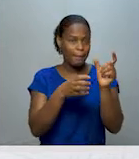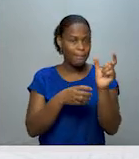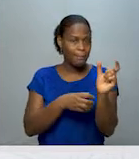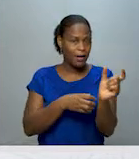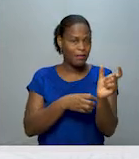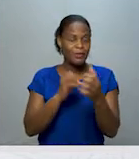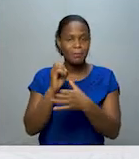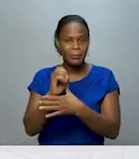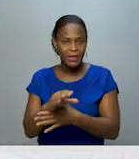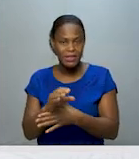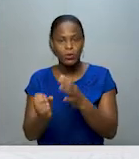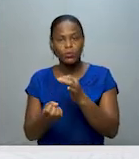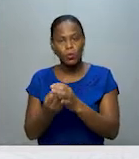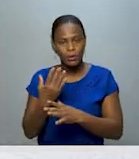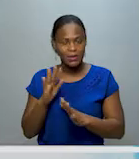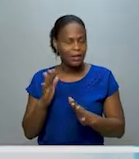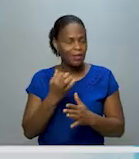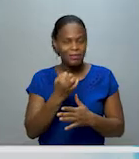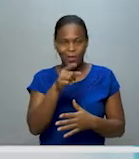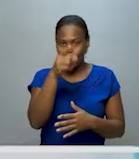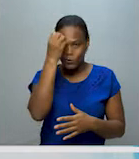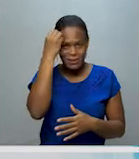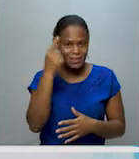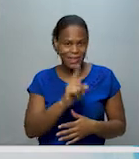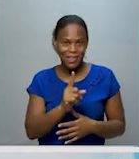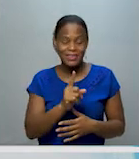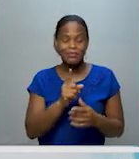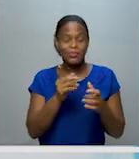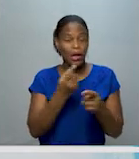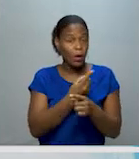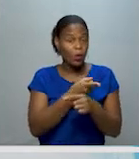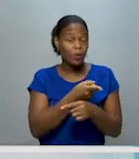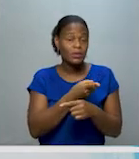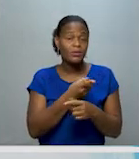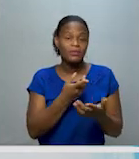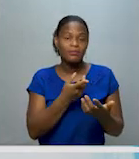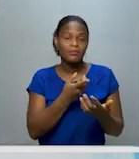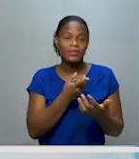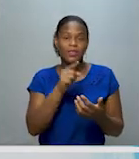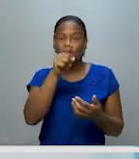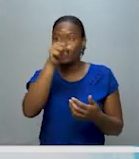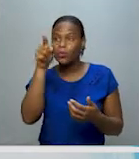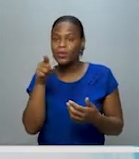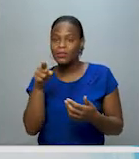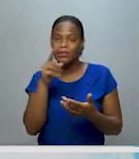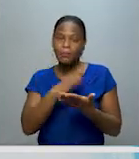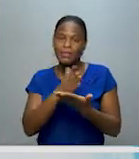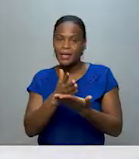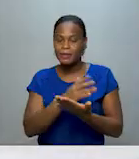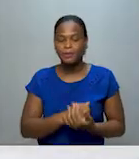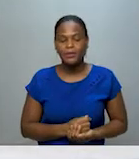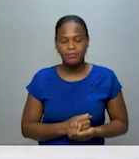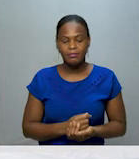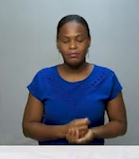palavras do enunciado original. Não se esqueça desse aspecto nas interrogativas